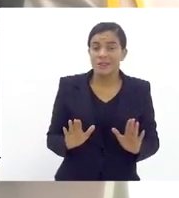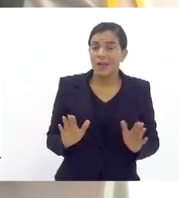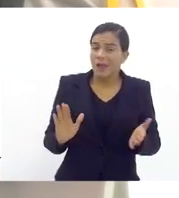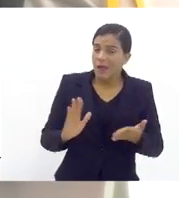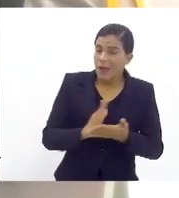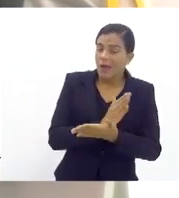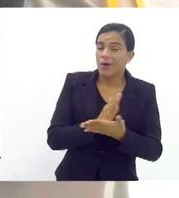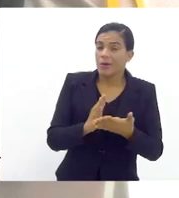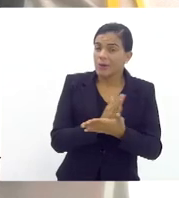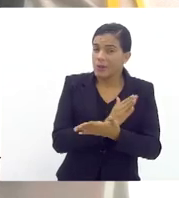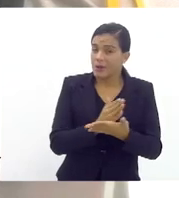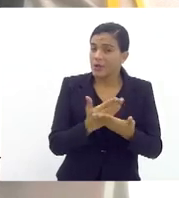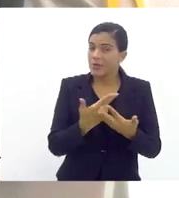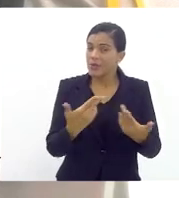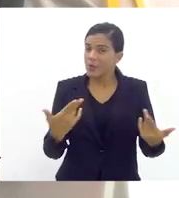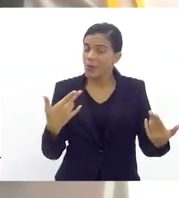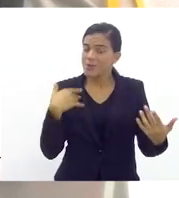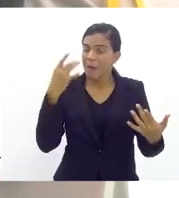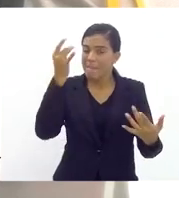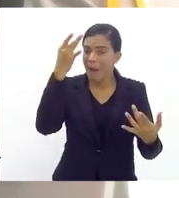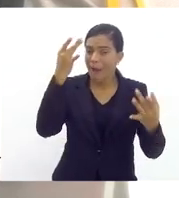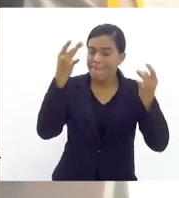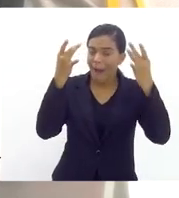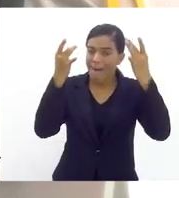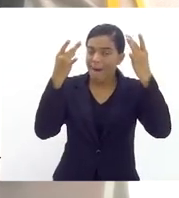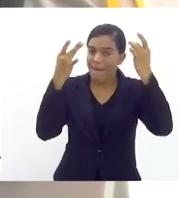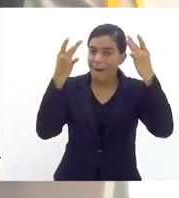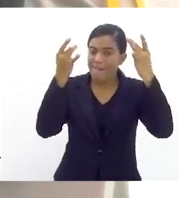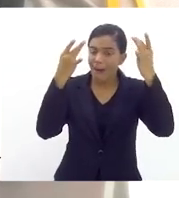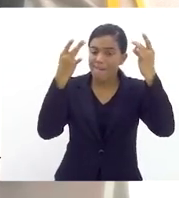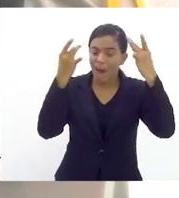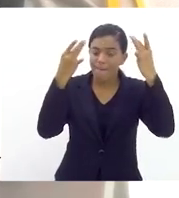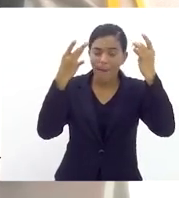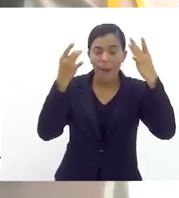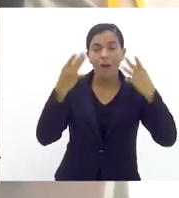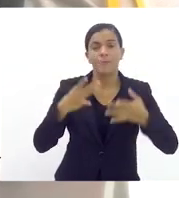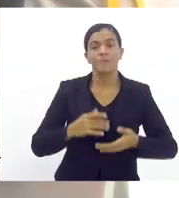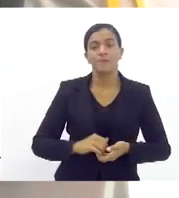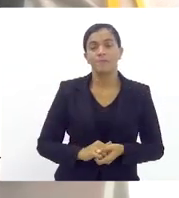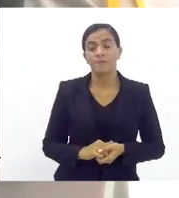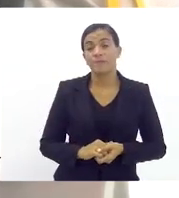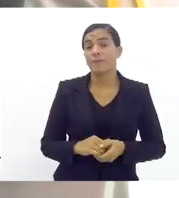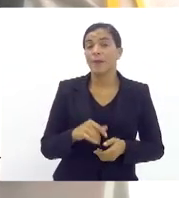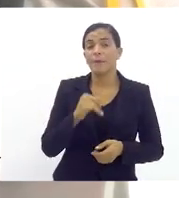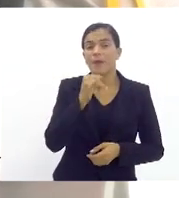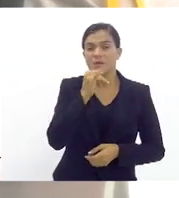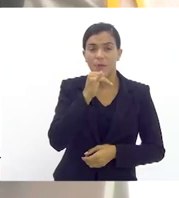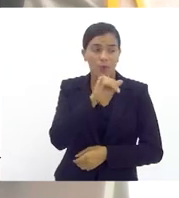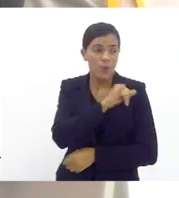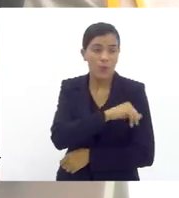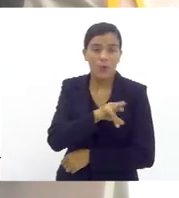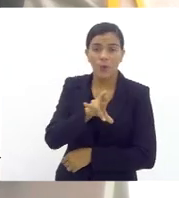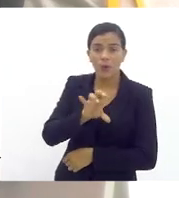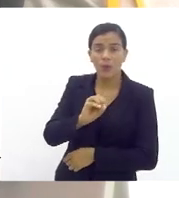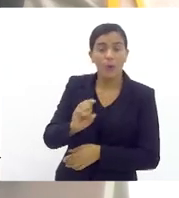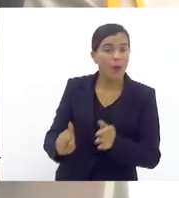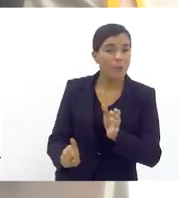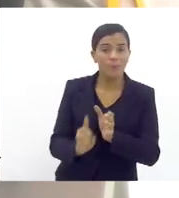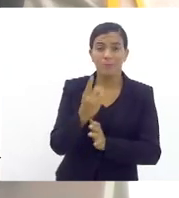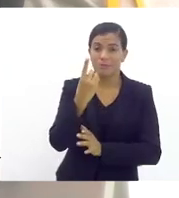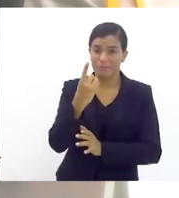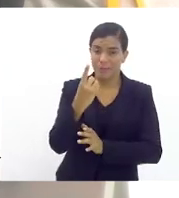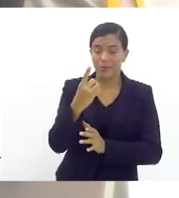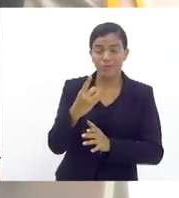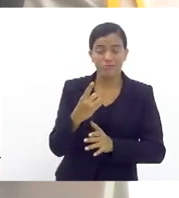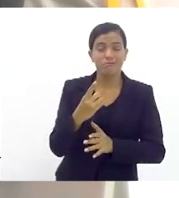algumas coisas despertam alguns gatilhos em mim, sobretudo quando o Rio de Janeiro ele é precursor